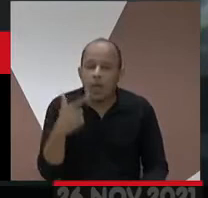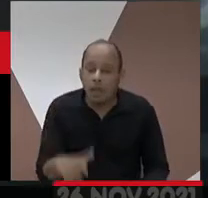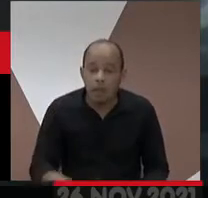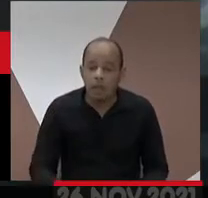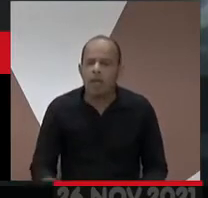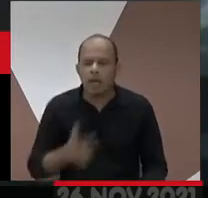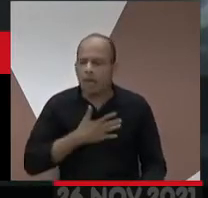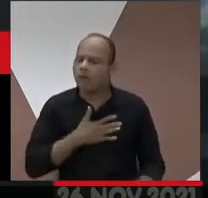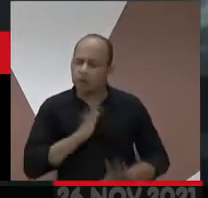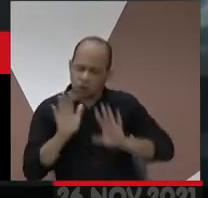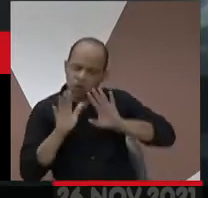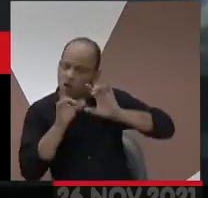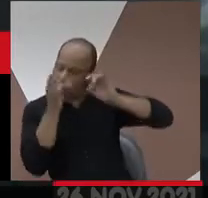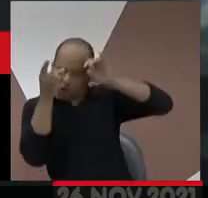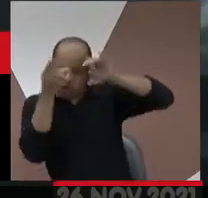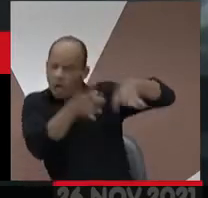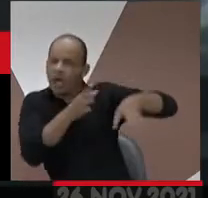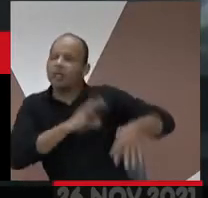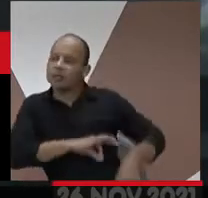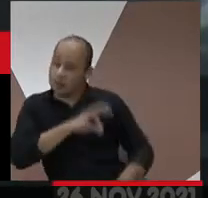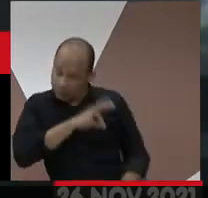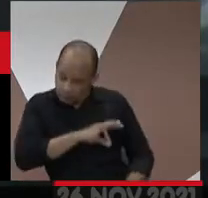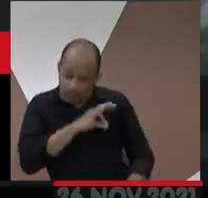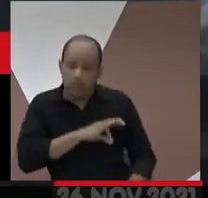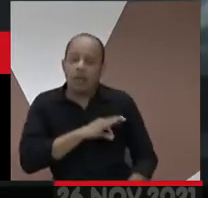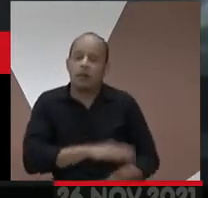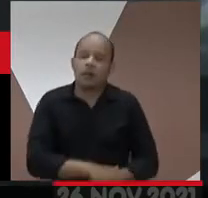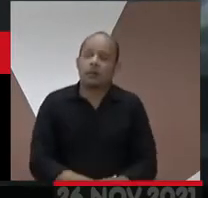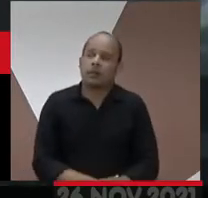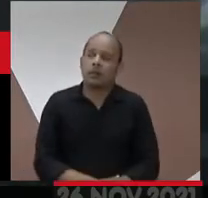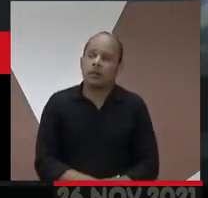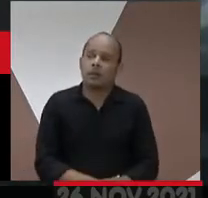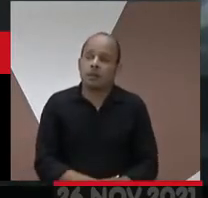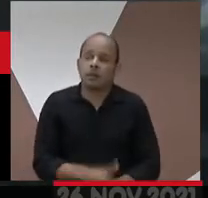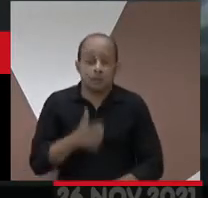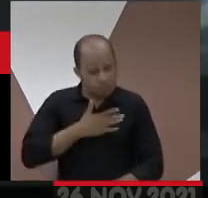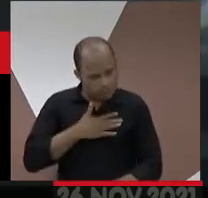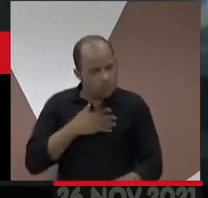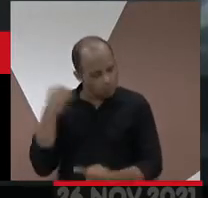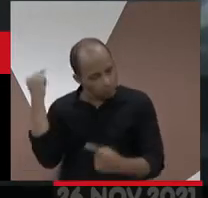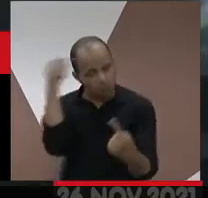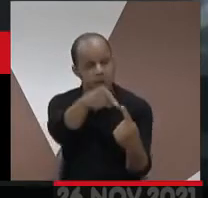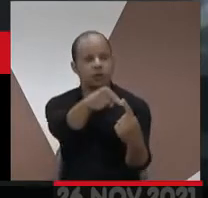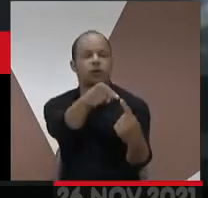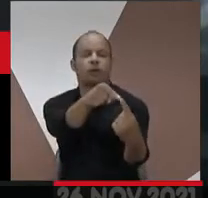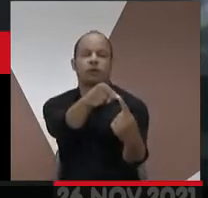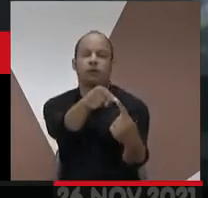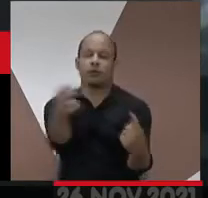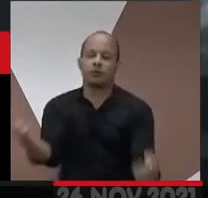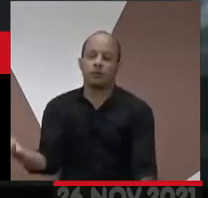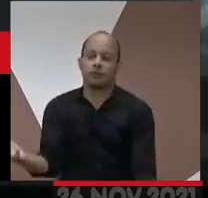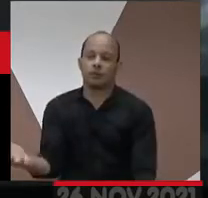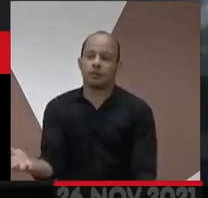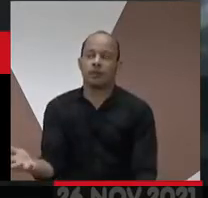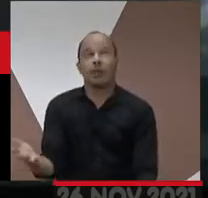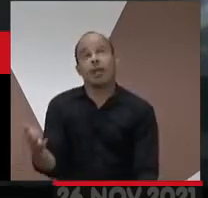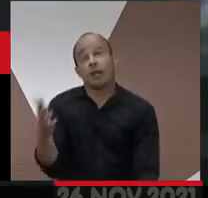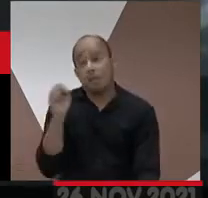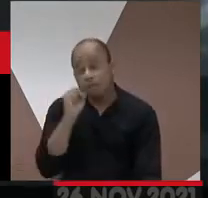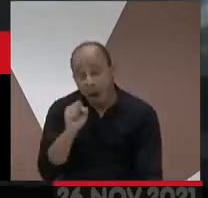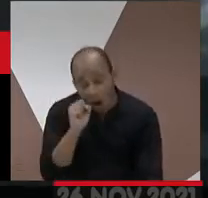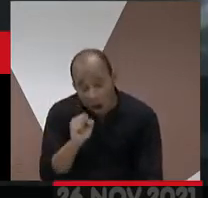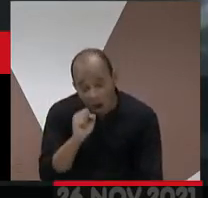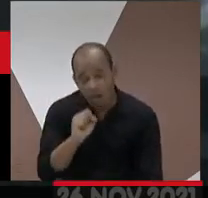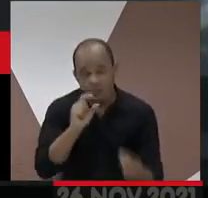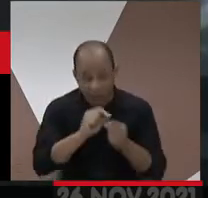abdiquei do meu salário. Portanto, estou numa missão. A última, podem fazer o que